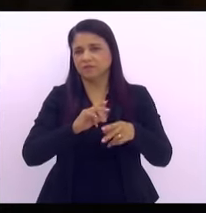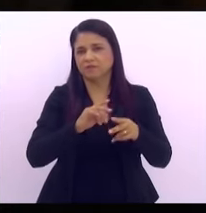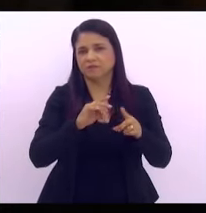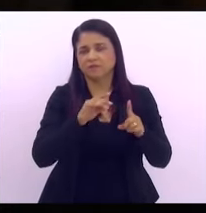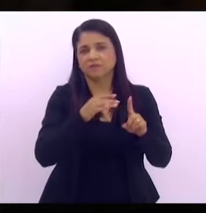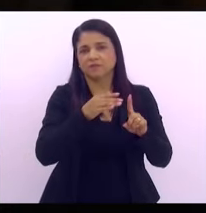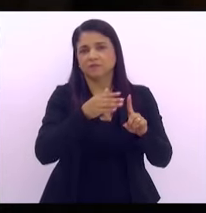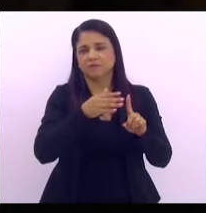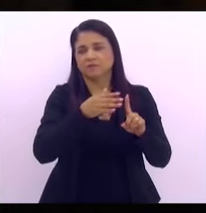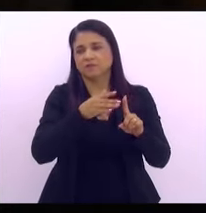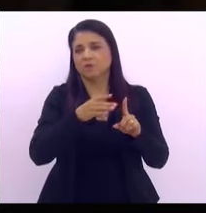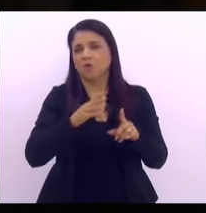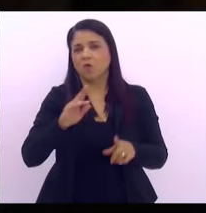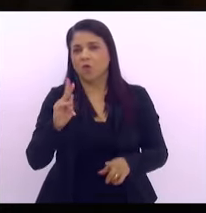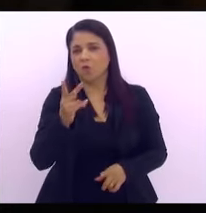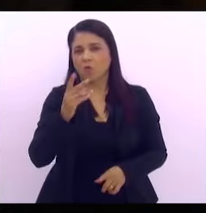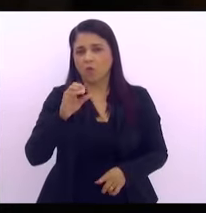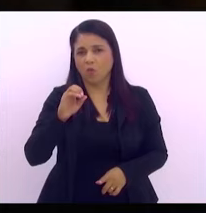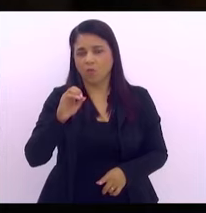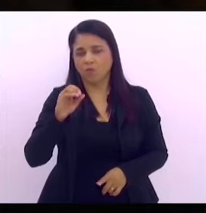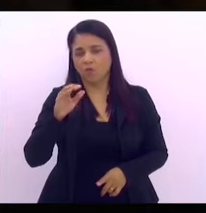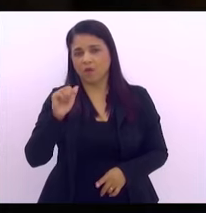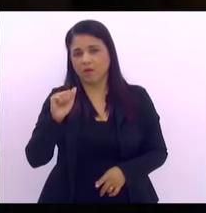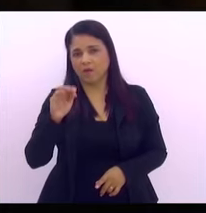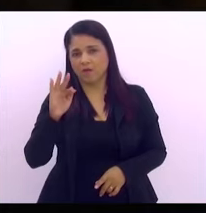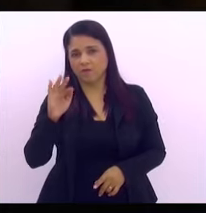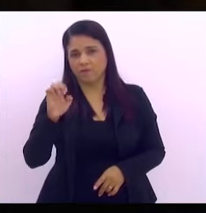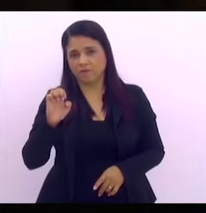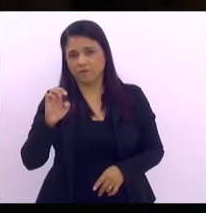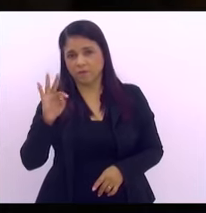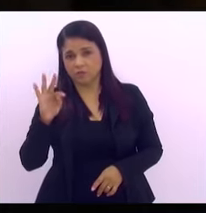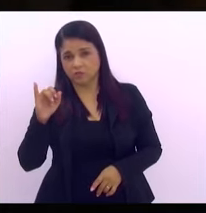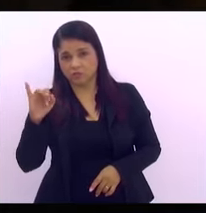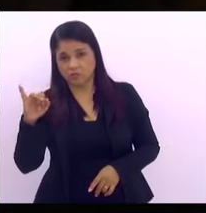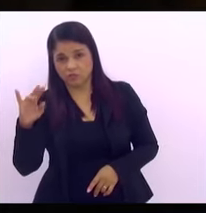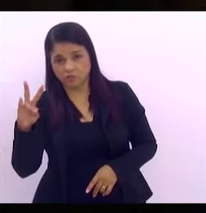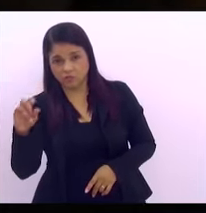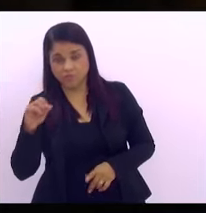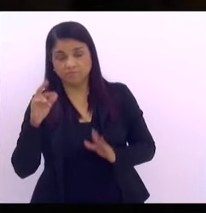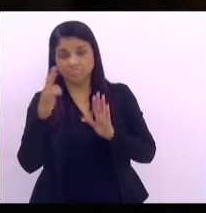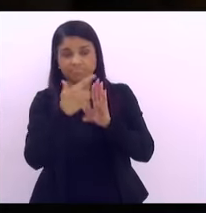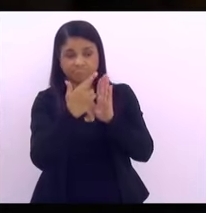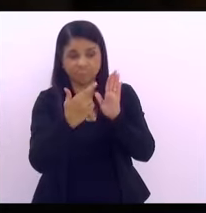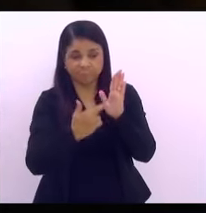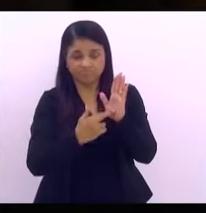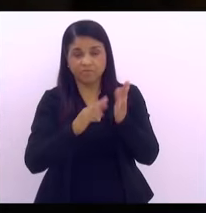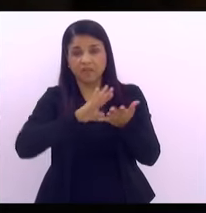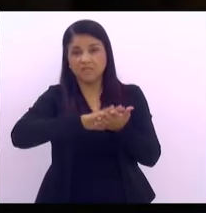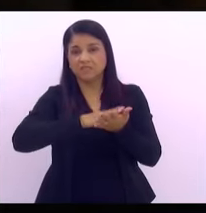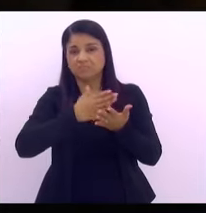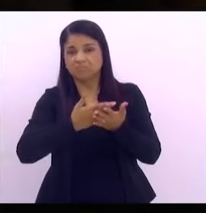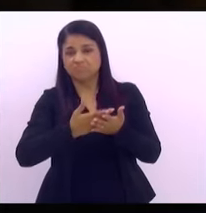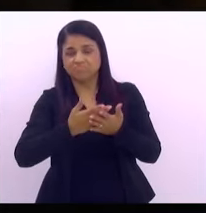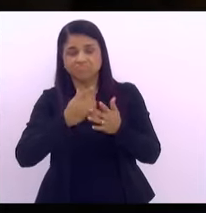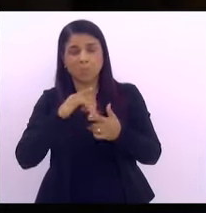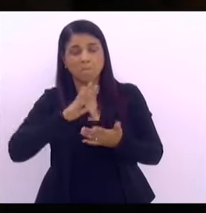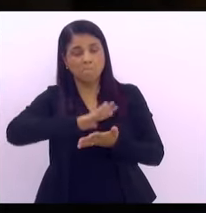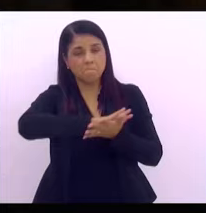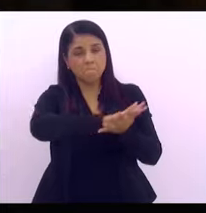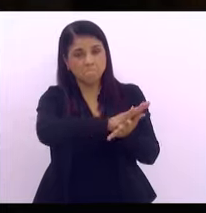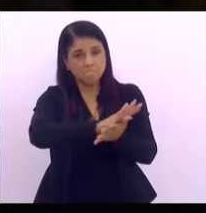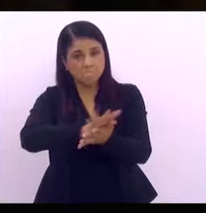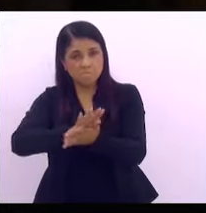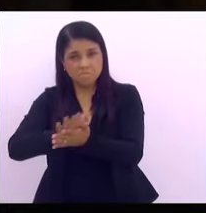regras duras que podem ser interpretadas por operadores do direito de má-fé, conservadores e preconceituosos, como